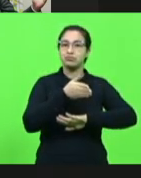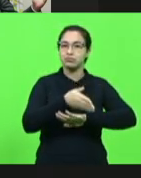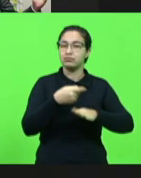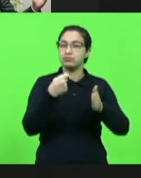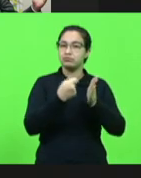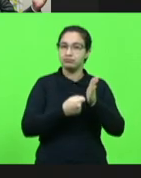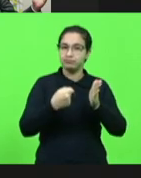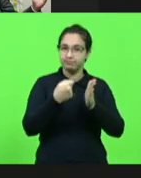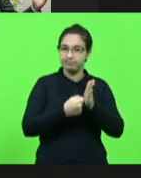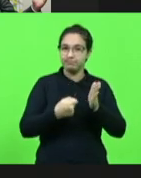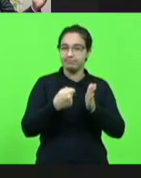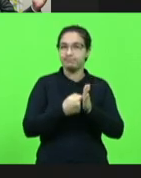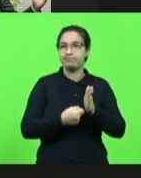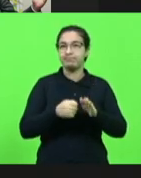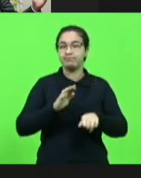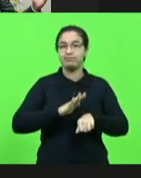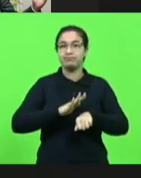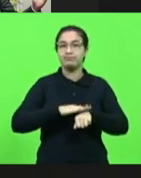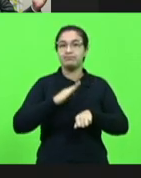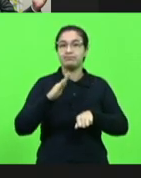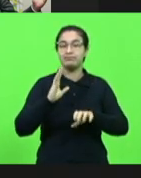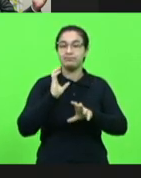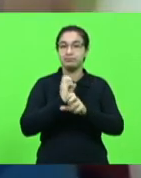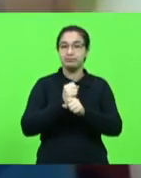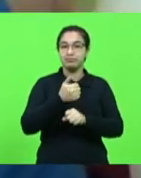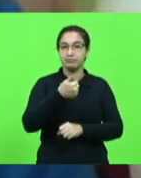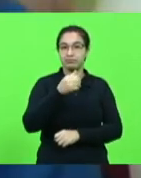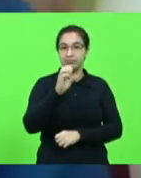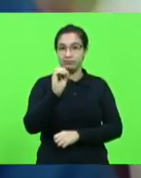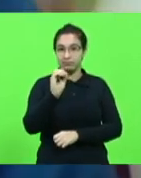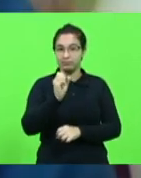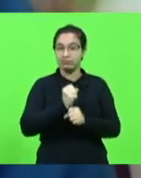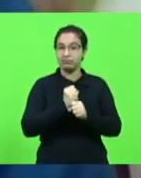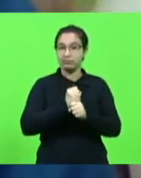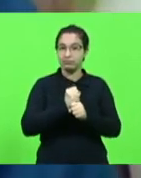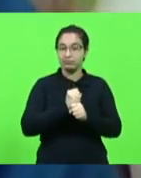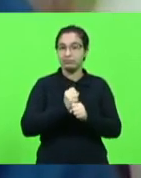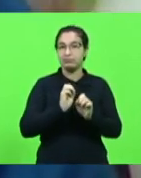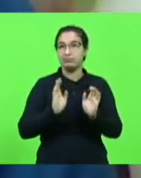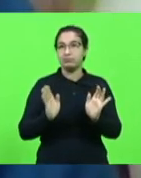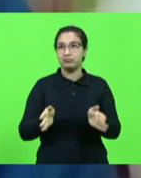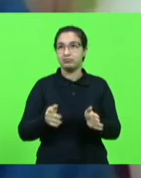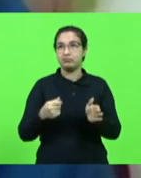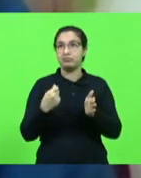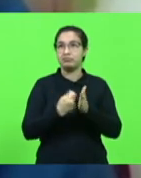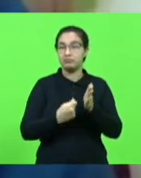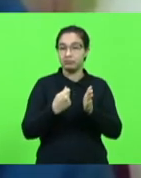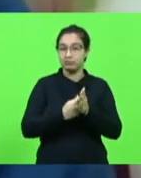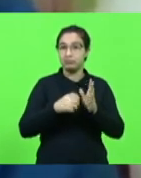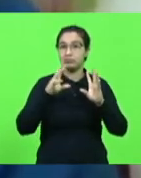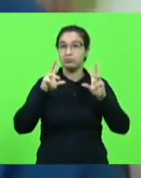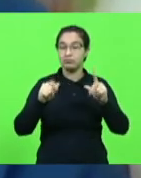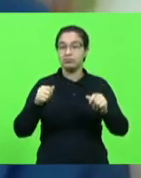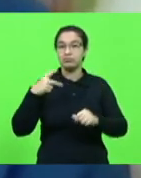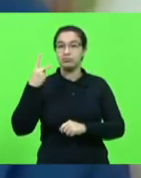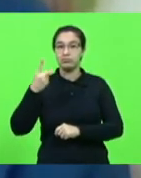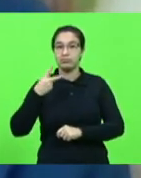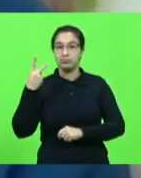travar essa luta que há mais de 10 anos. Né? É uma luta constante de todos os parlamentares da região